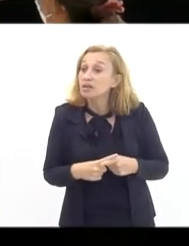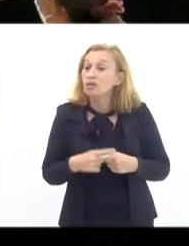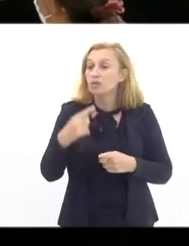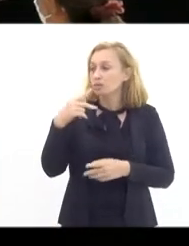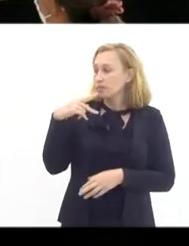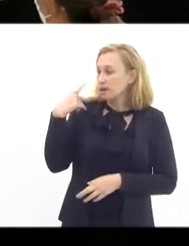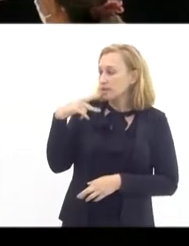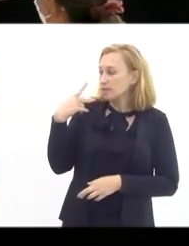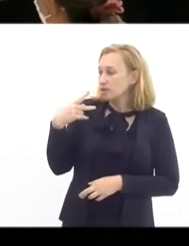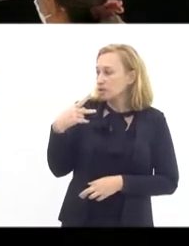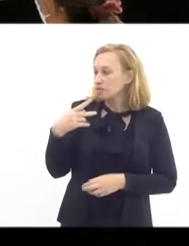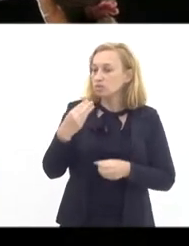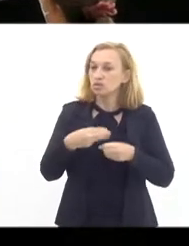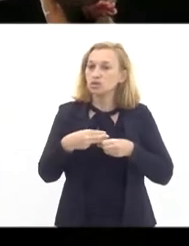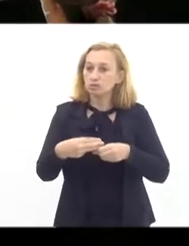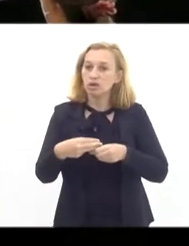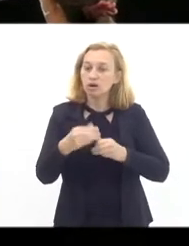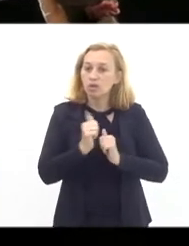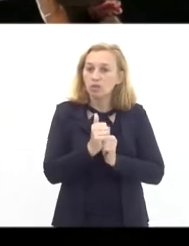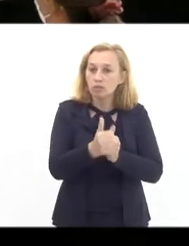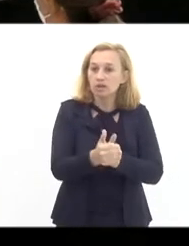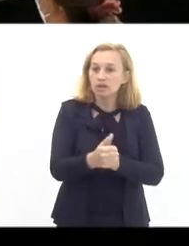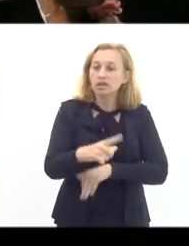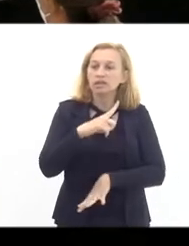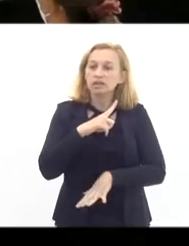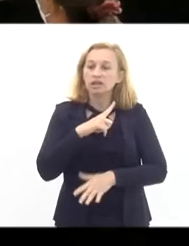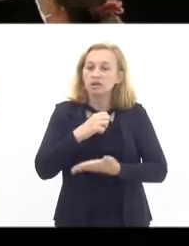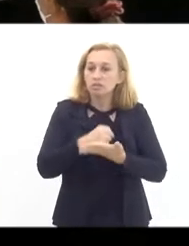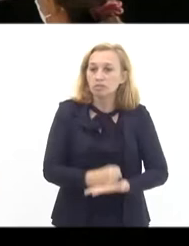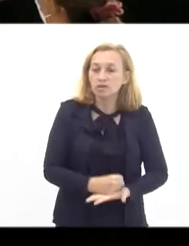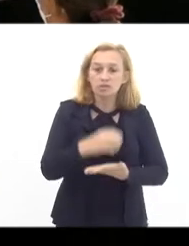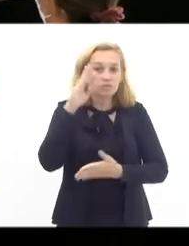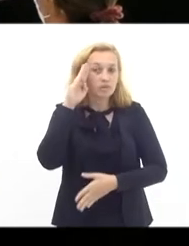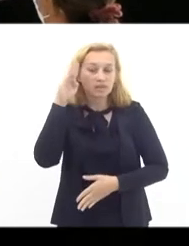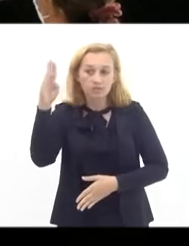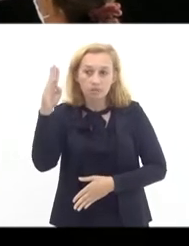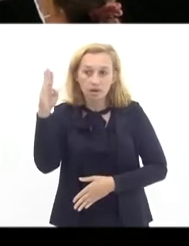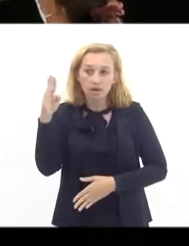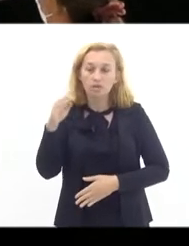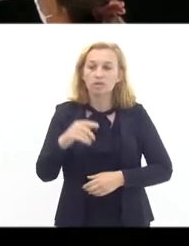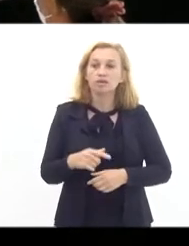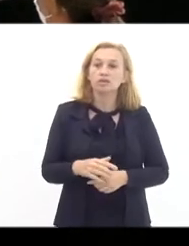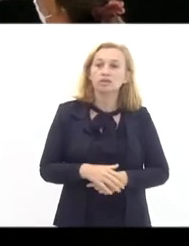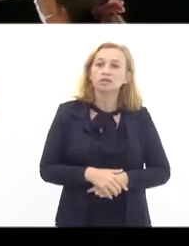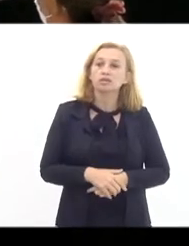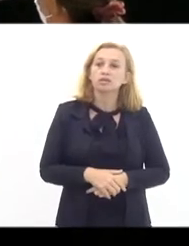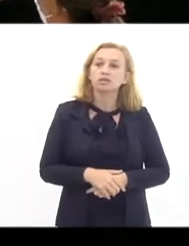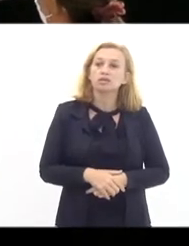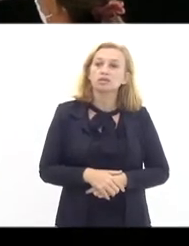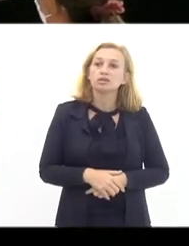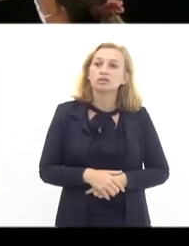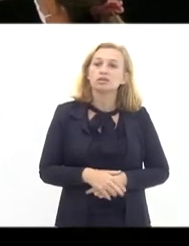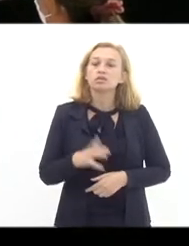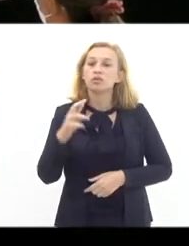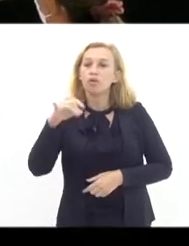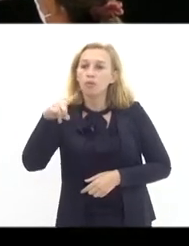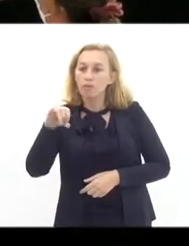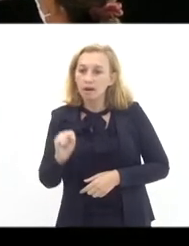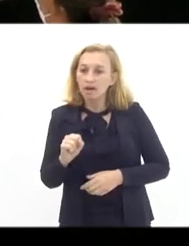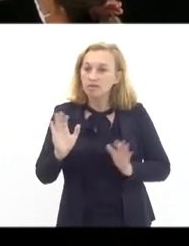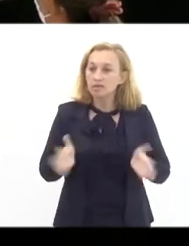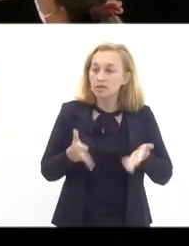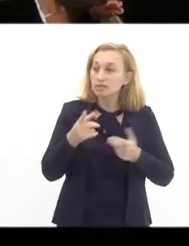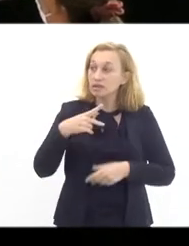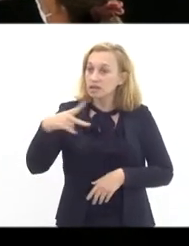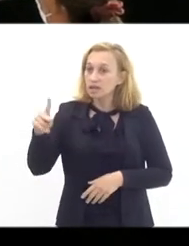Parlamento Municipal, acompanhando isso, tem um peso fundamental. Foi através do Romário, da iniciativa dele em São Gonçalo, que a